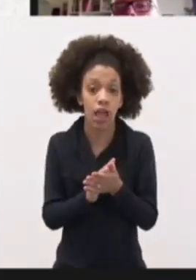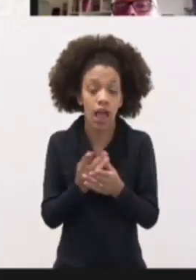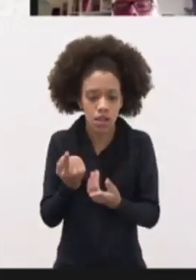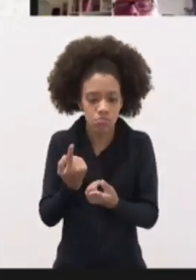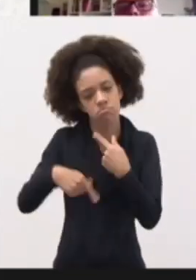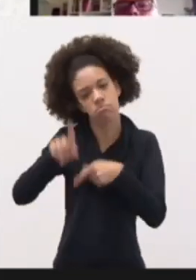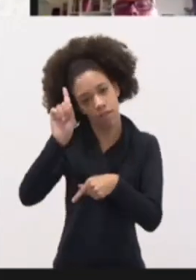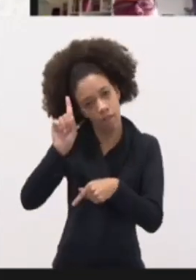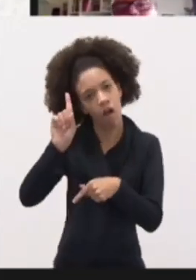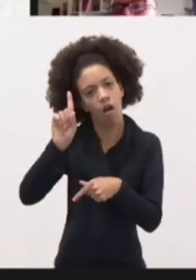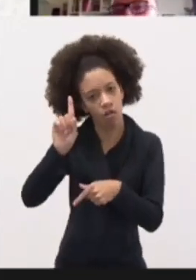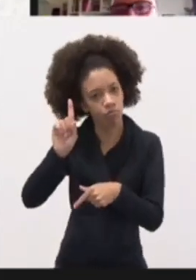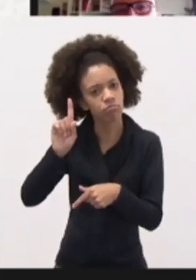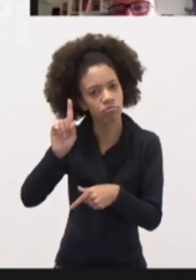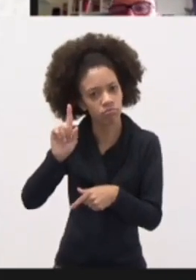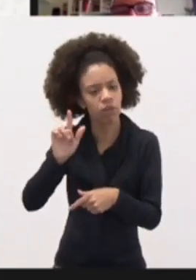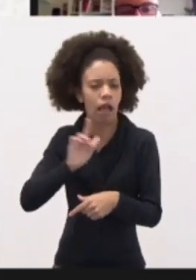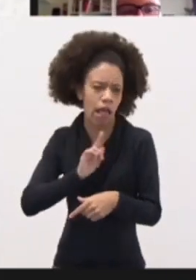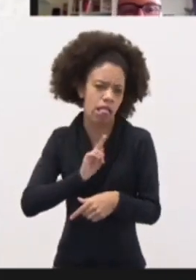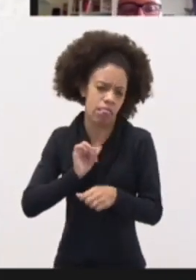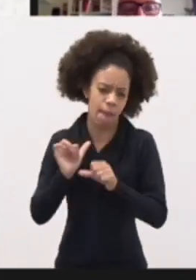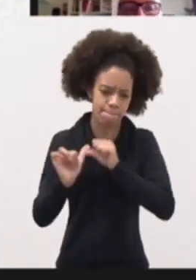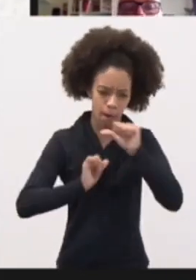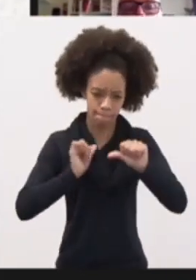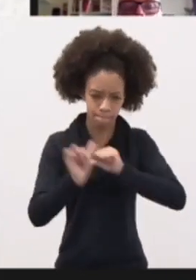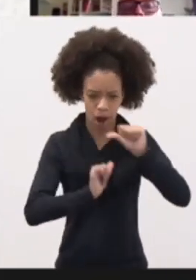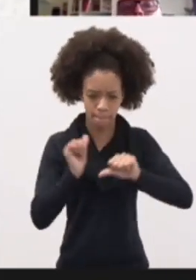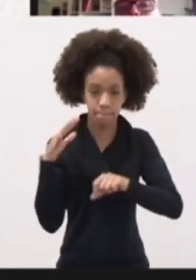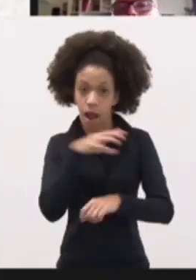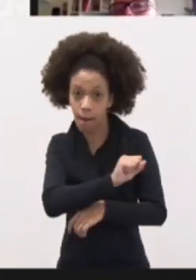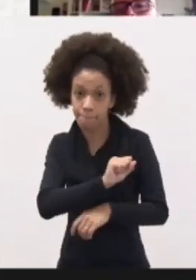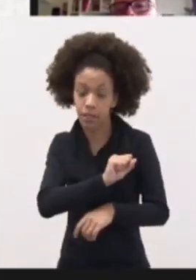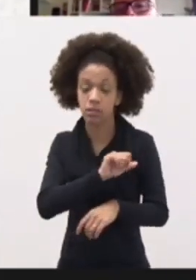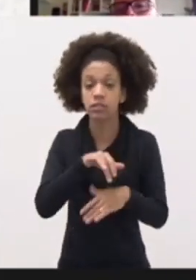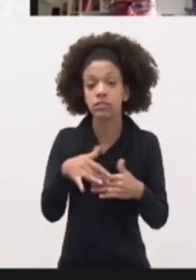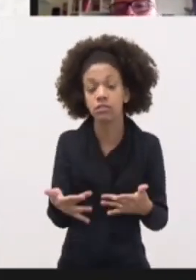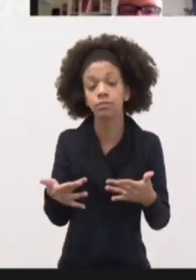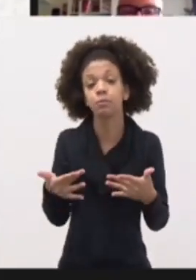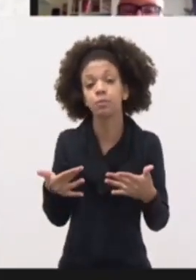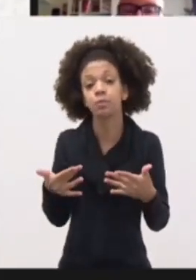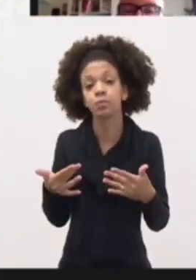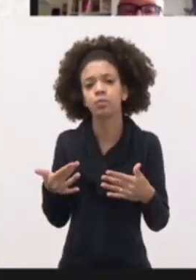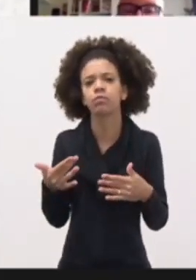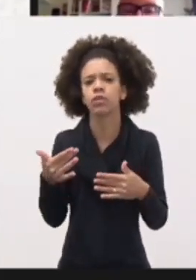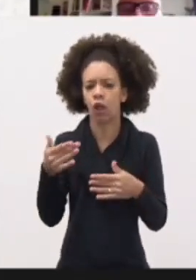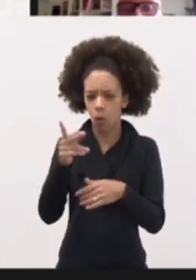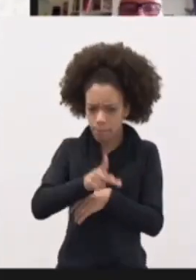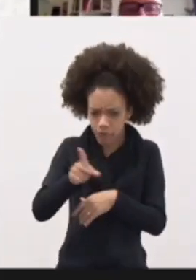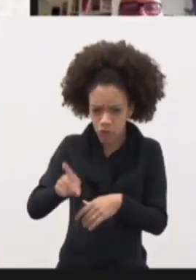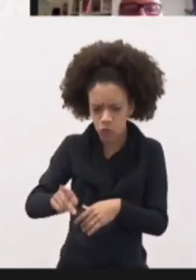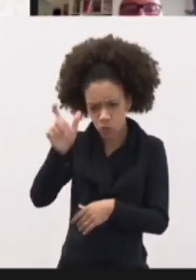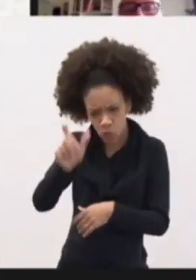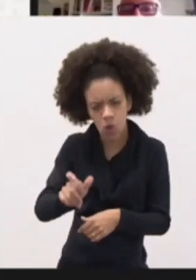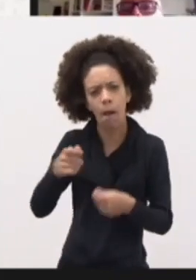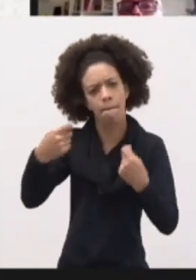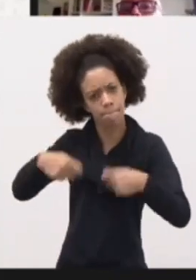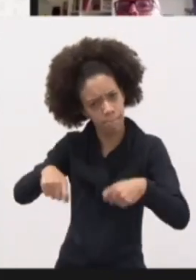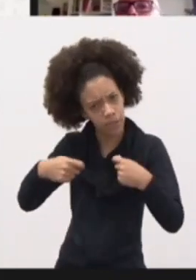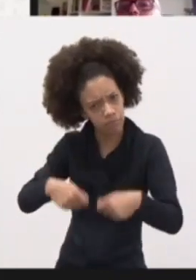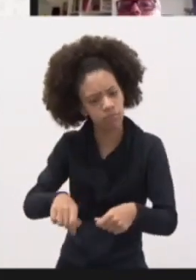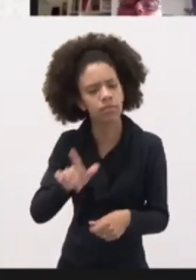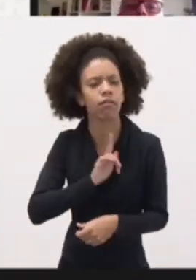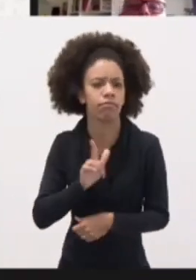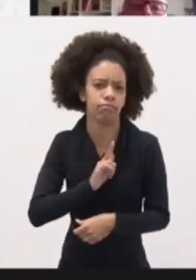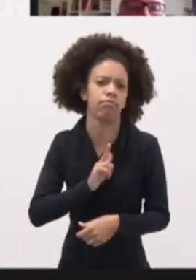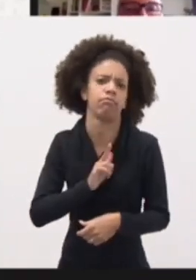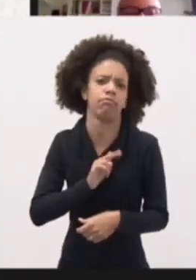desenvolvem, né? Elas têm mudanças muito rápidas e, mais do que nunca, o professor tem que ter essa área aqui também